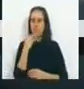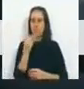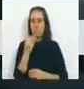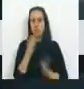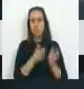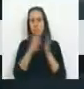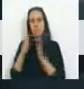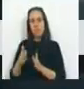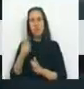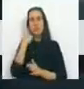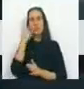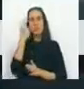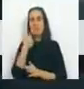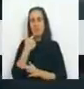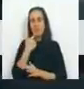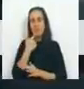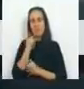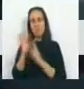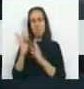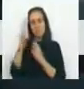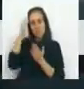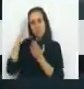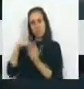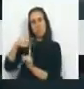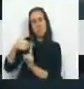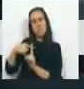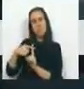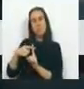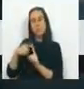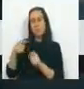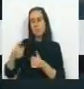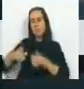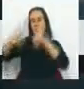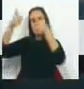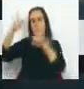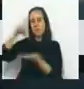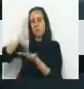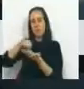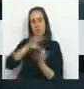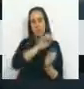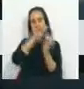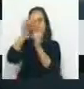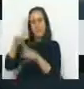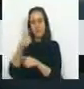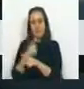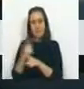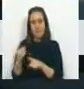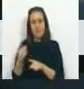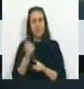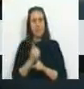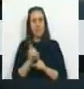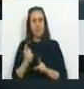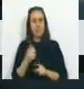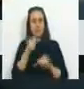da especialização nas sedes das instâncias centrais. Porque há relatos, e